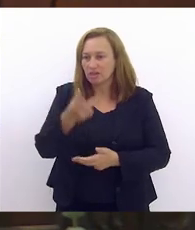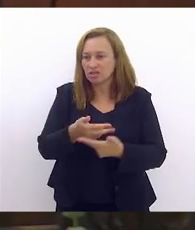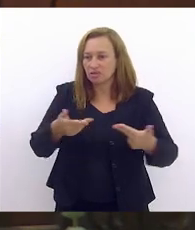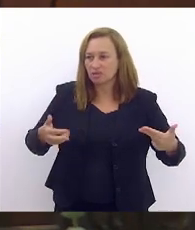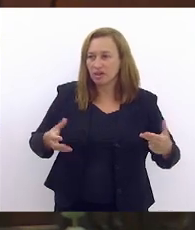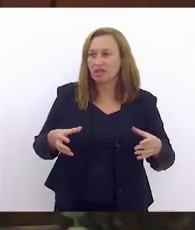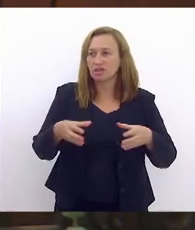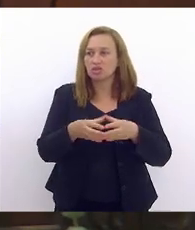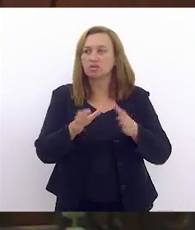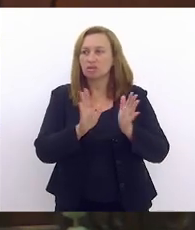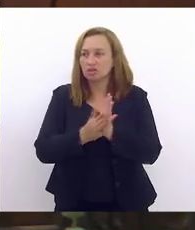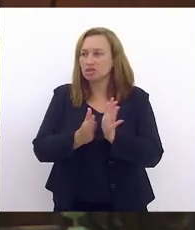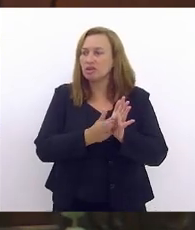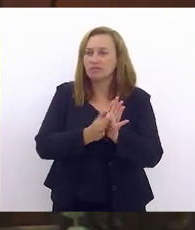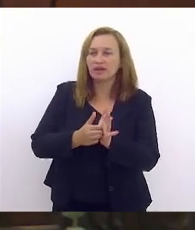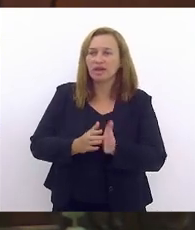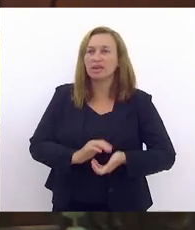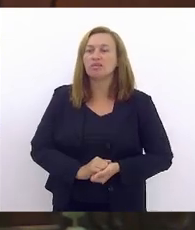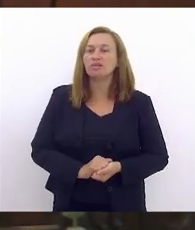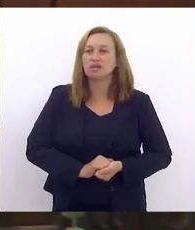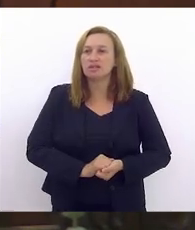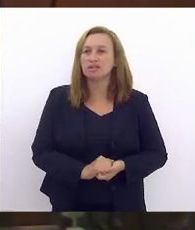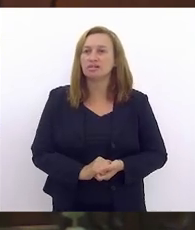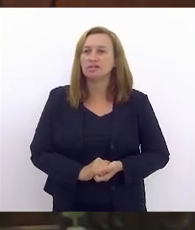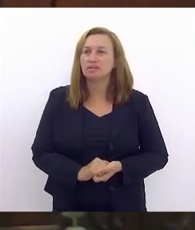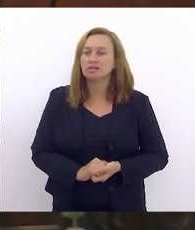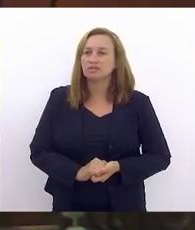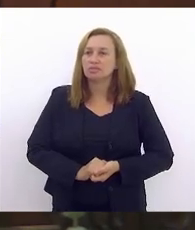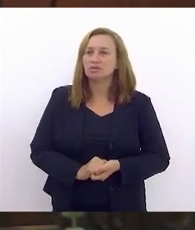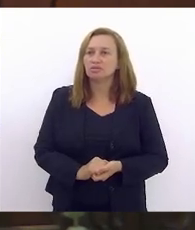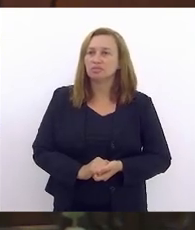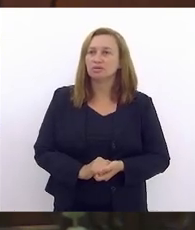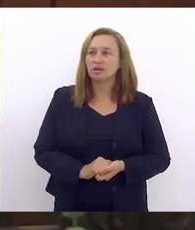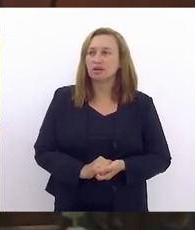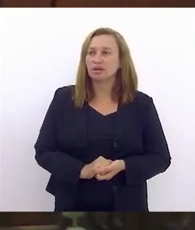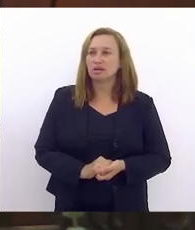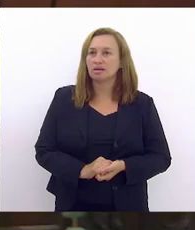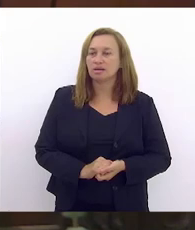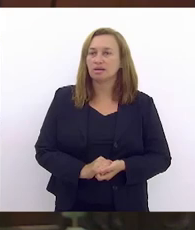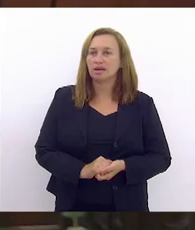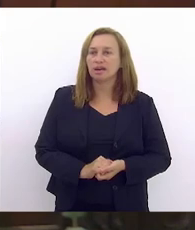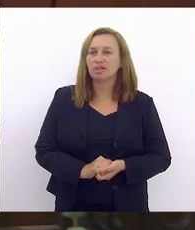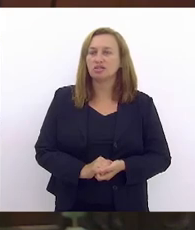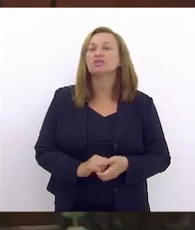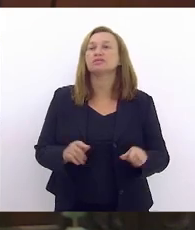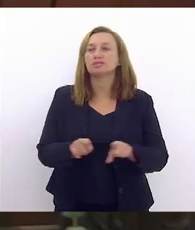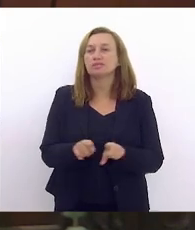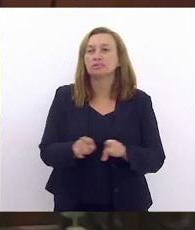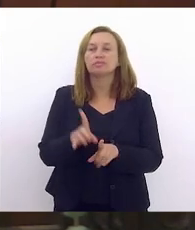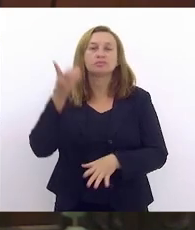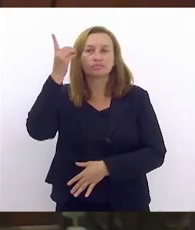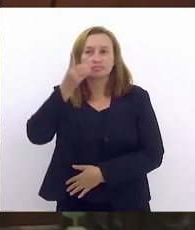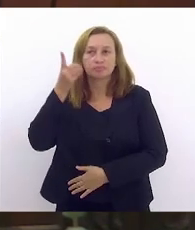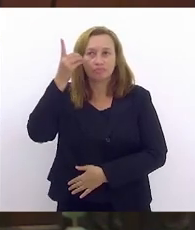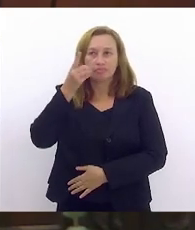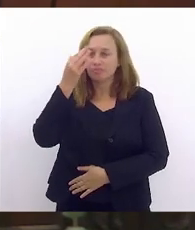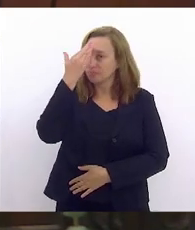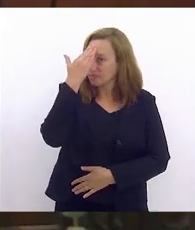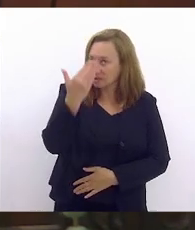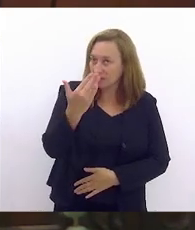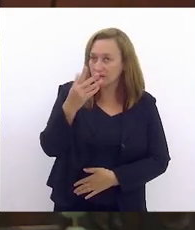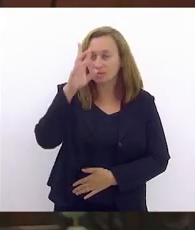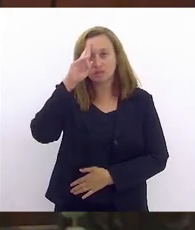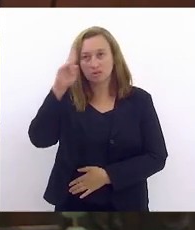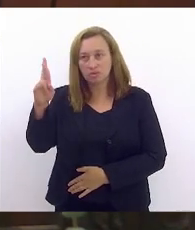Império Serrano, Nilo de Lucas, Portela, Vigário Geral. E também, deputado, eu queria fazer um agradecimento ao senhor